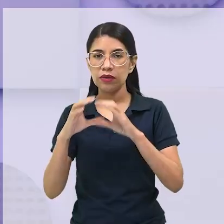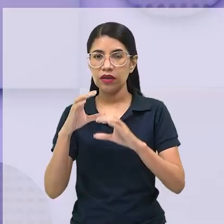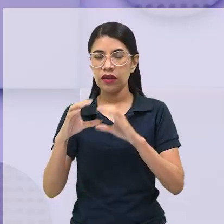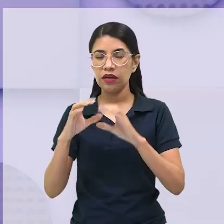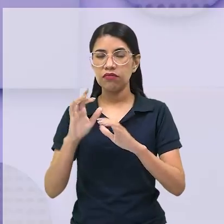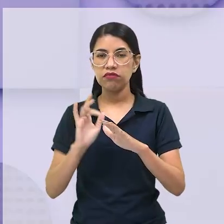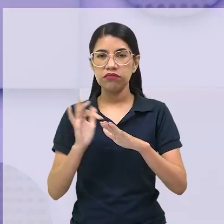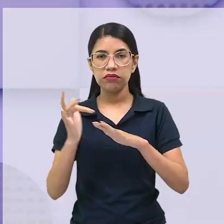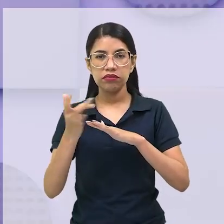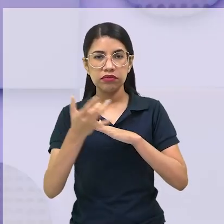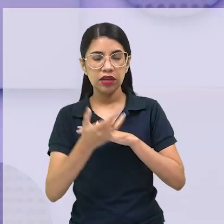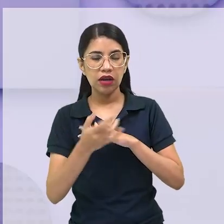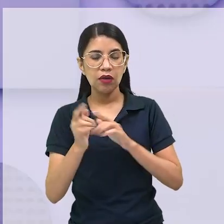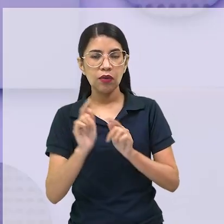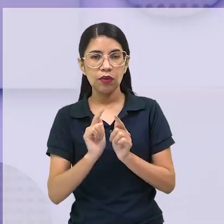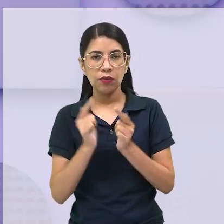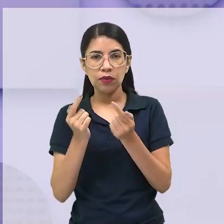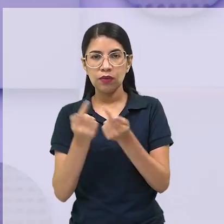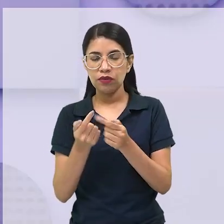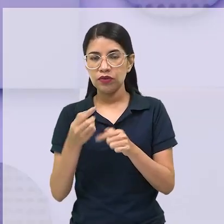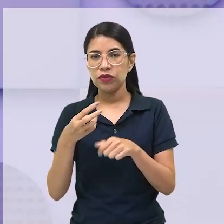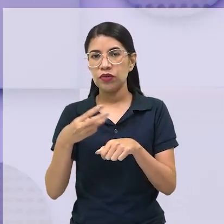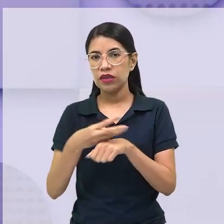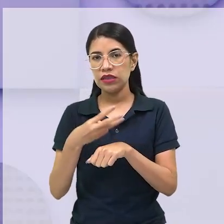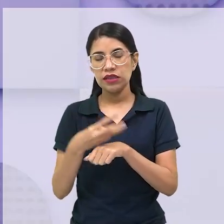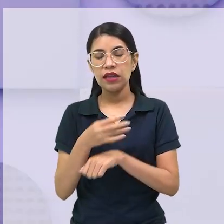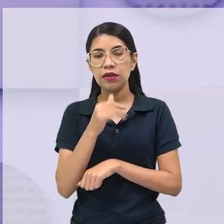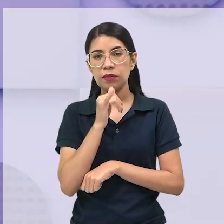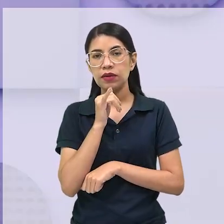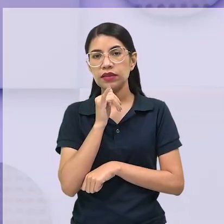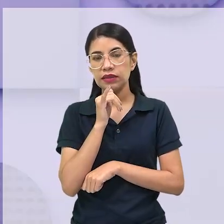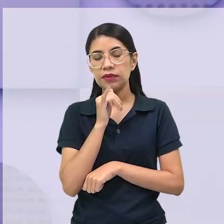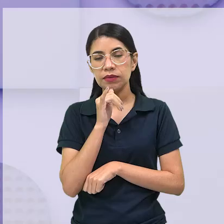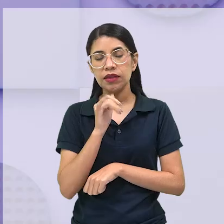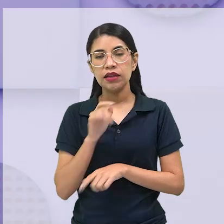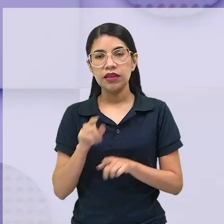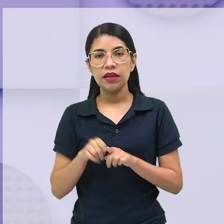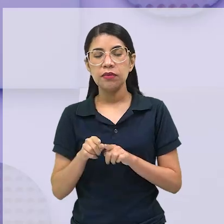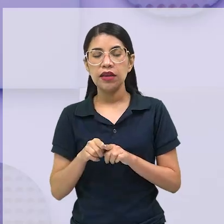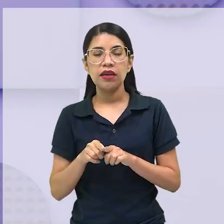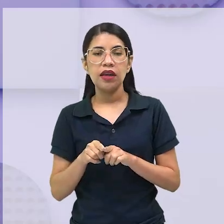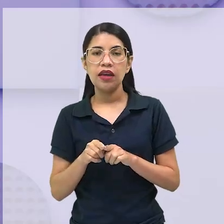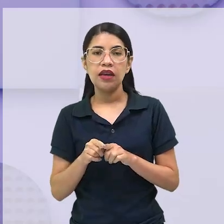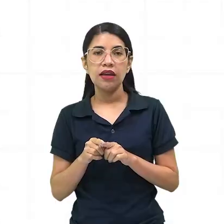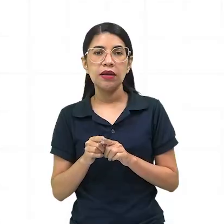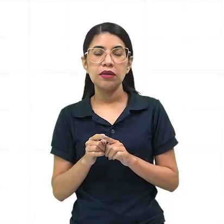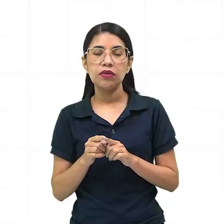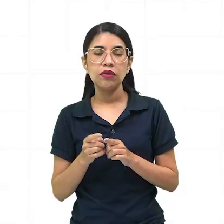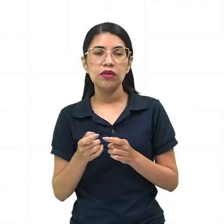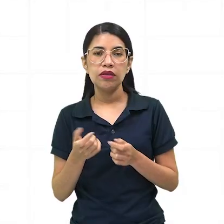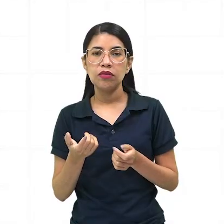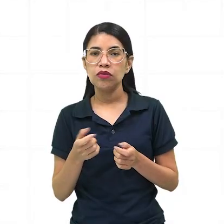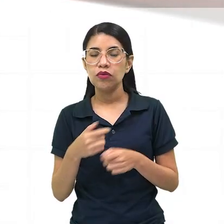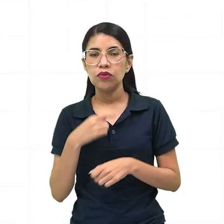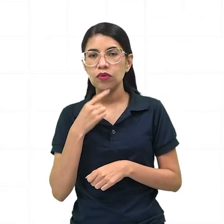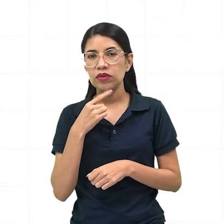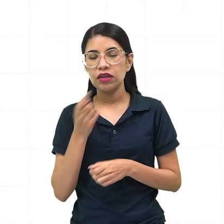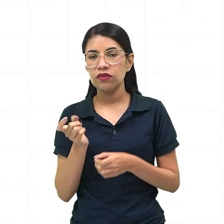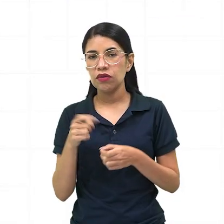já se comunicam por grupos de aplicativos, né? Então, isso é uma coisa que é inevitável, é um movimento sem volta.